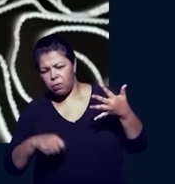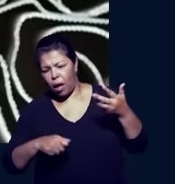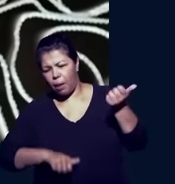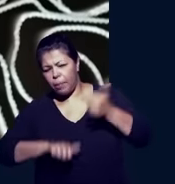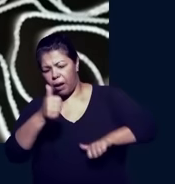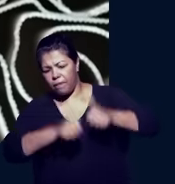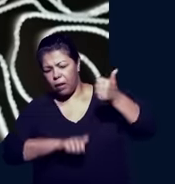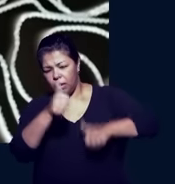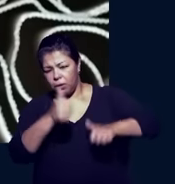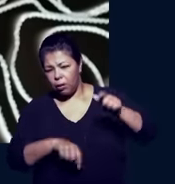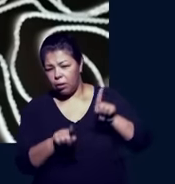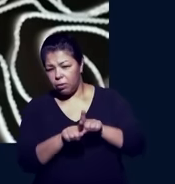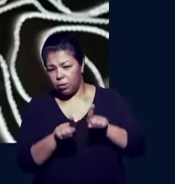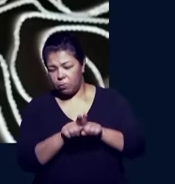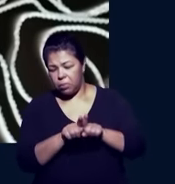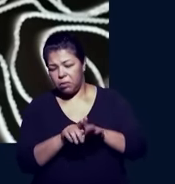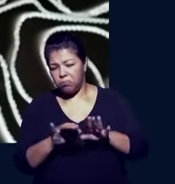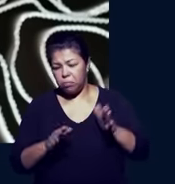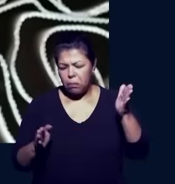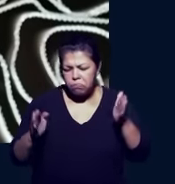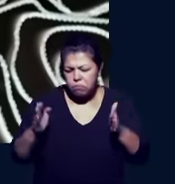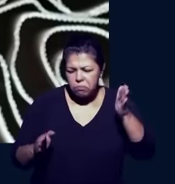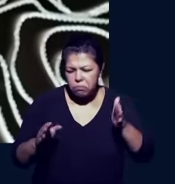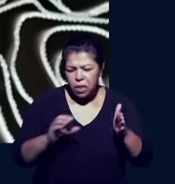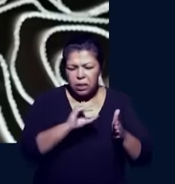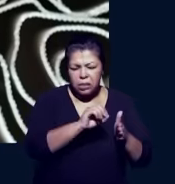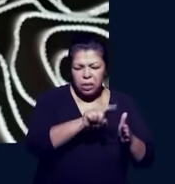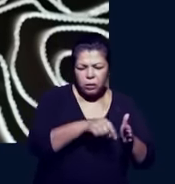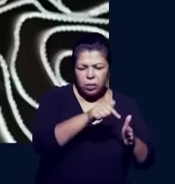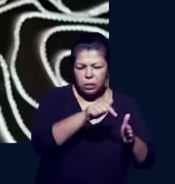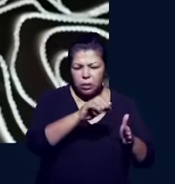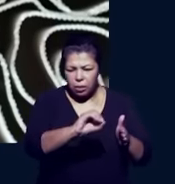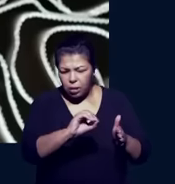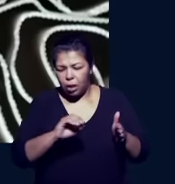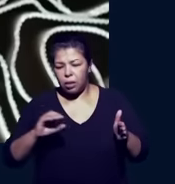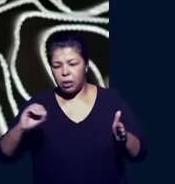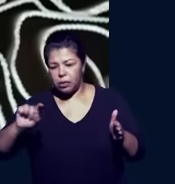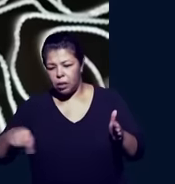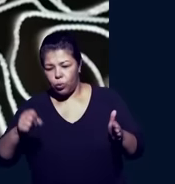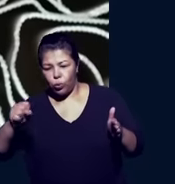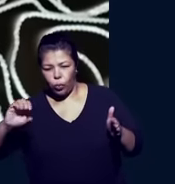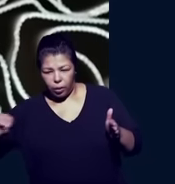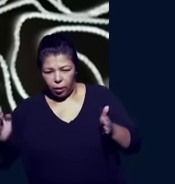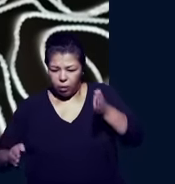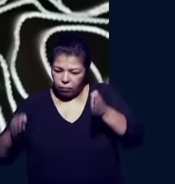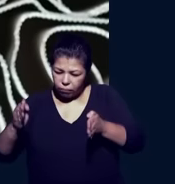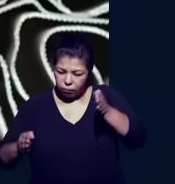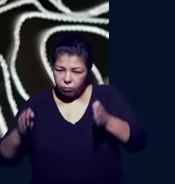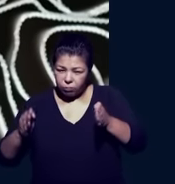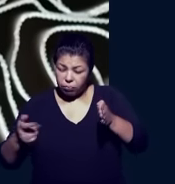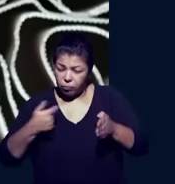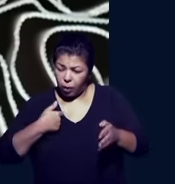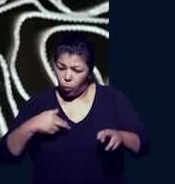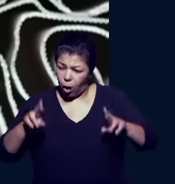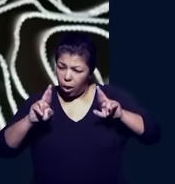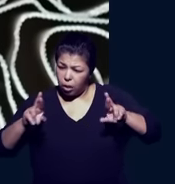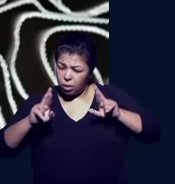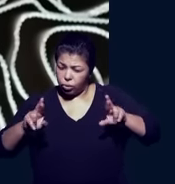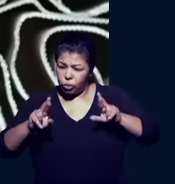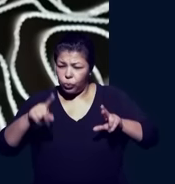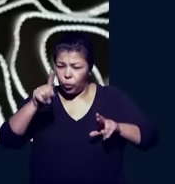alguma coisa entre menos 0 70 Men 080 Eu particularmente acho que o número será melhor do que o mercado espera acho que é difícil